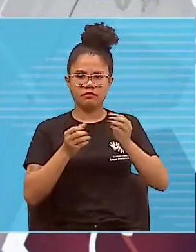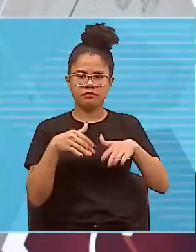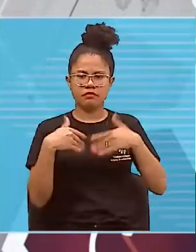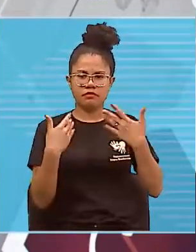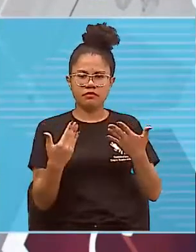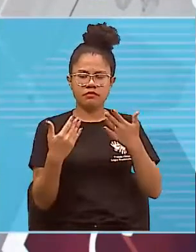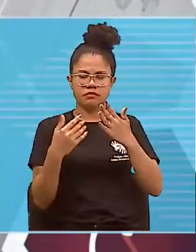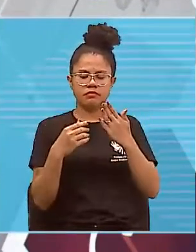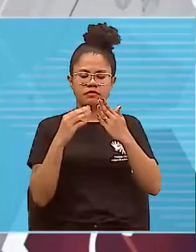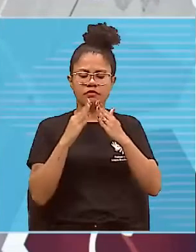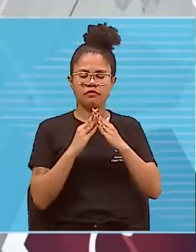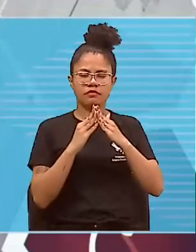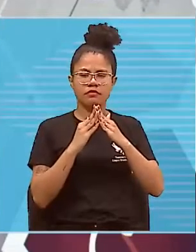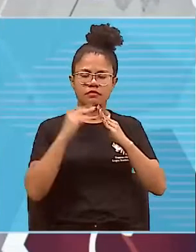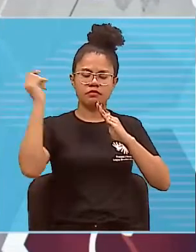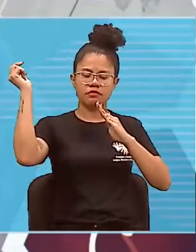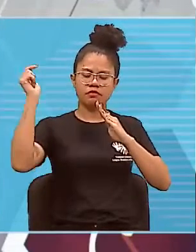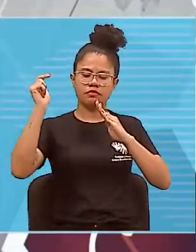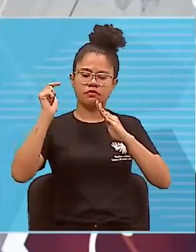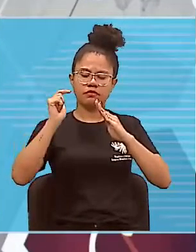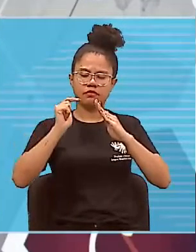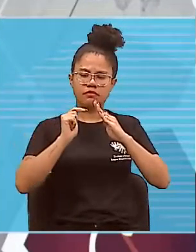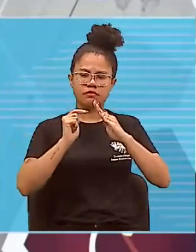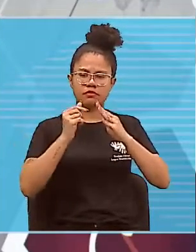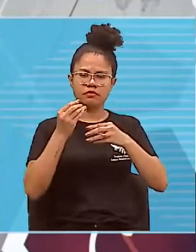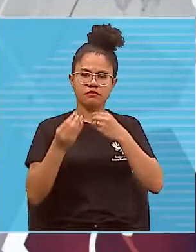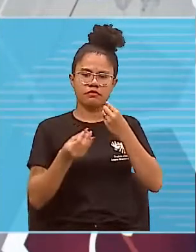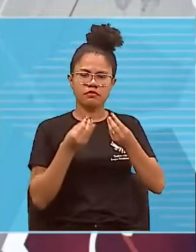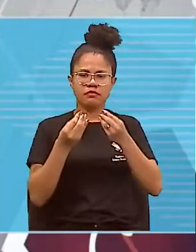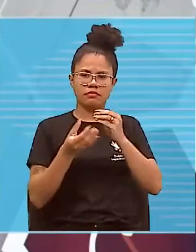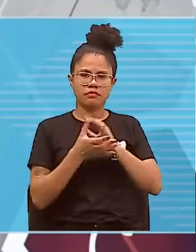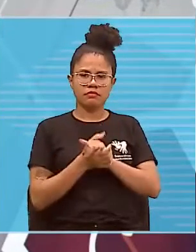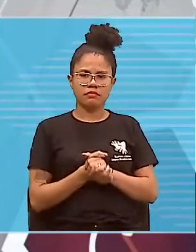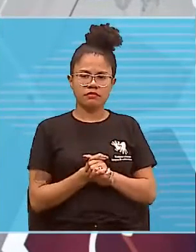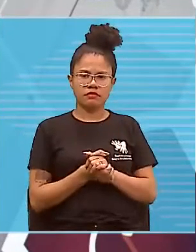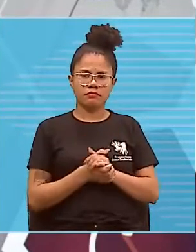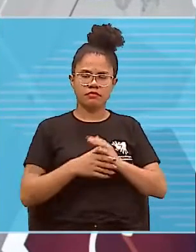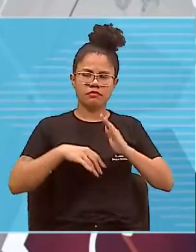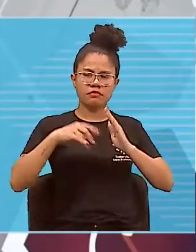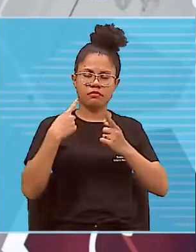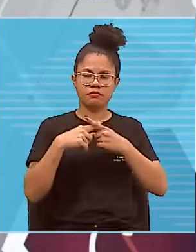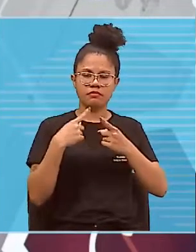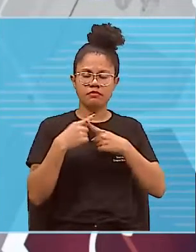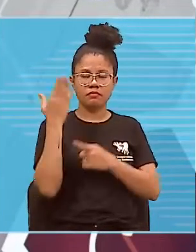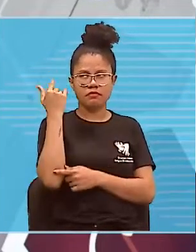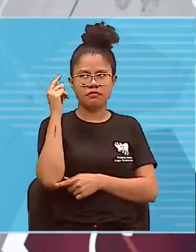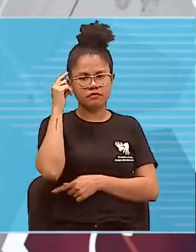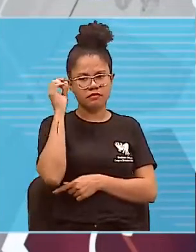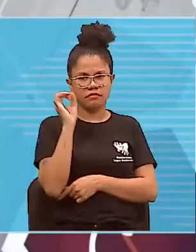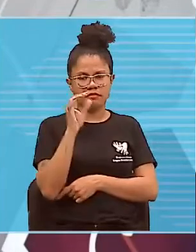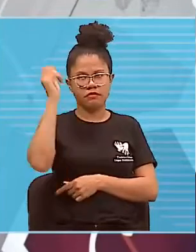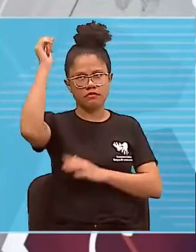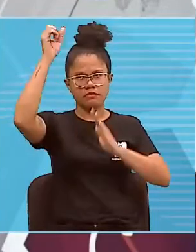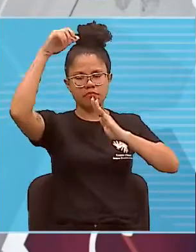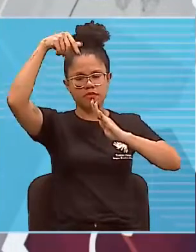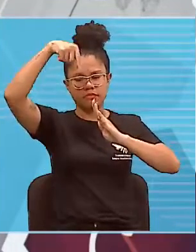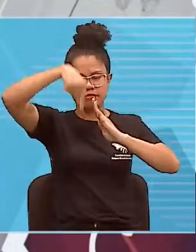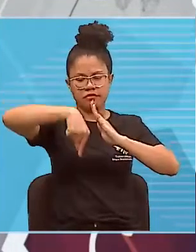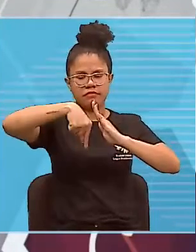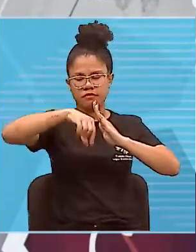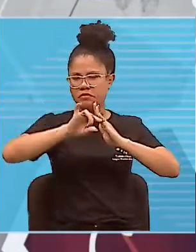princípio que a luz ela se transmite de forma reta Então você ia